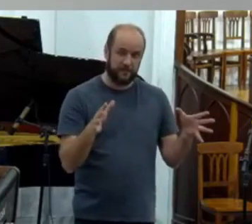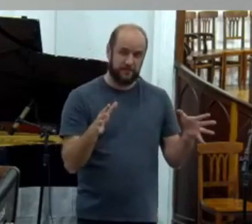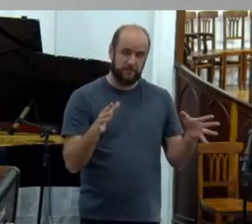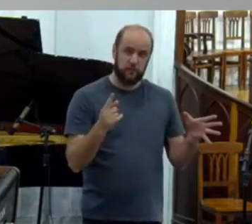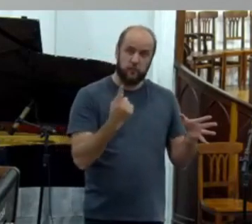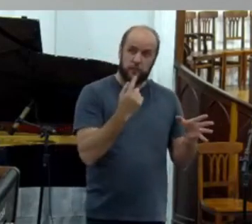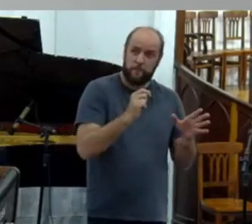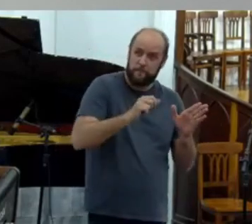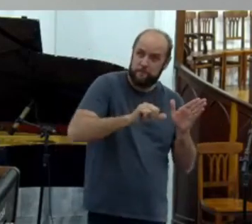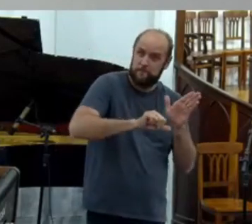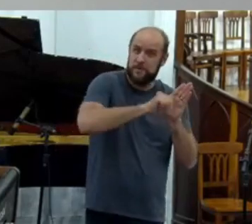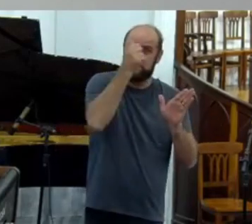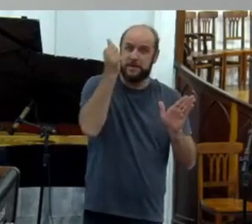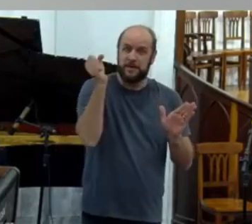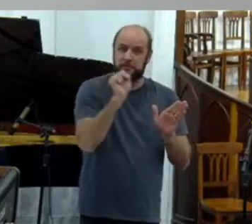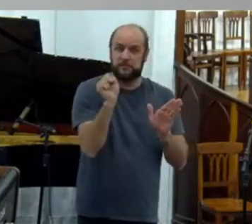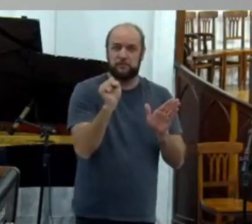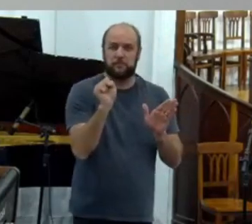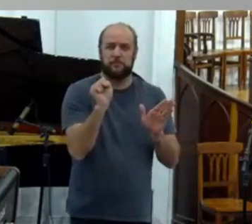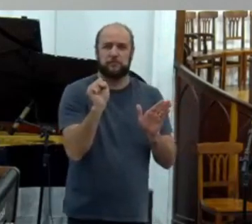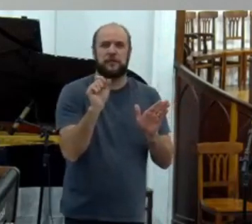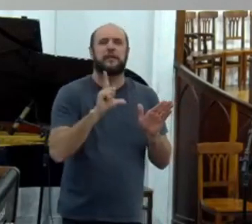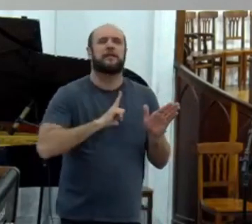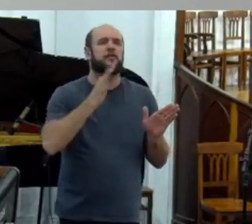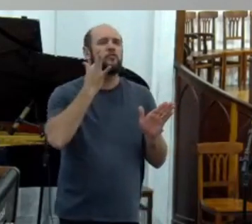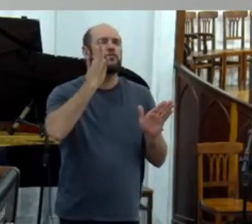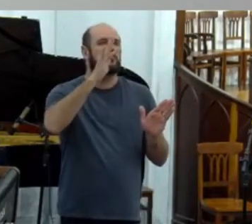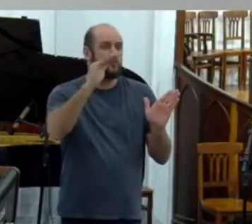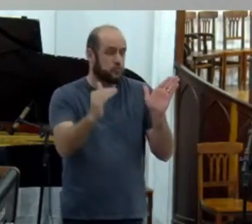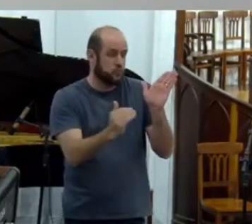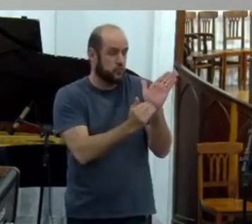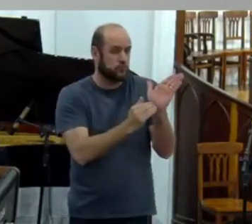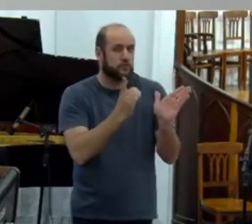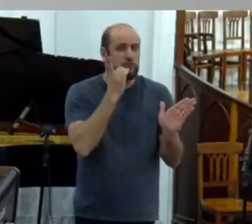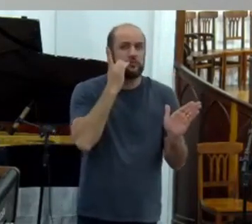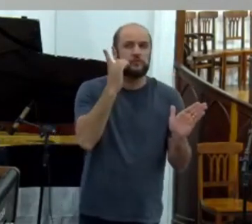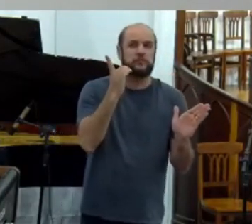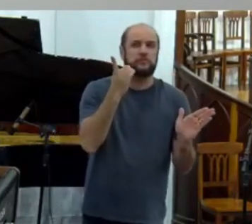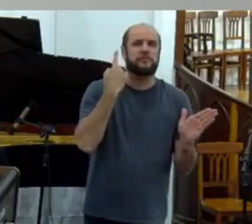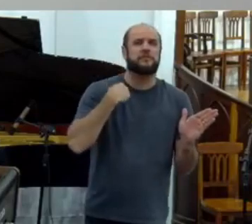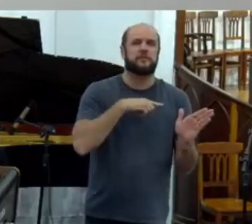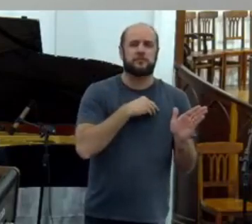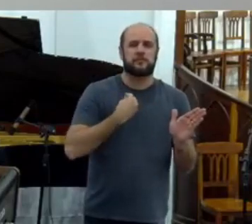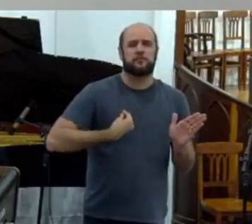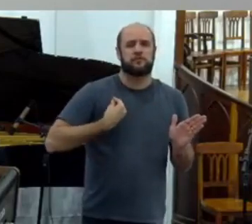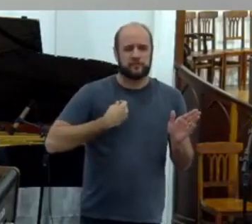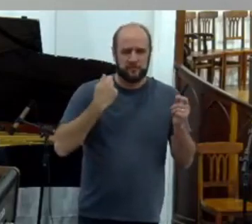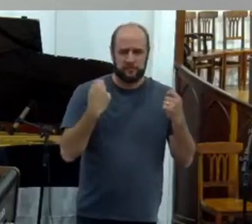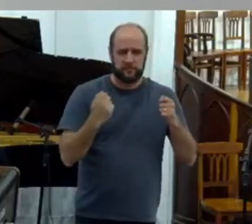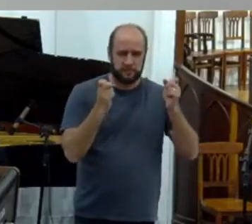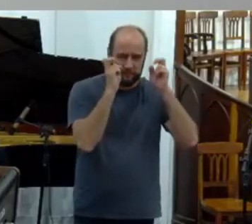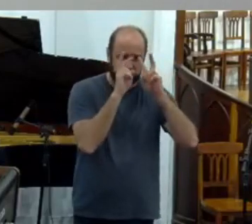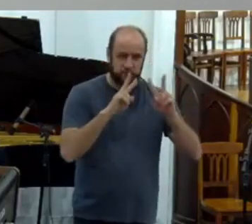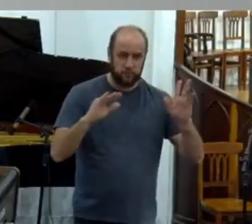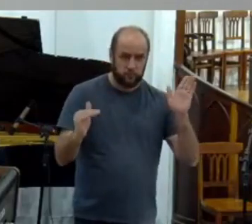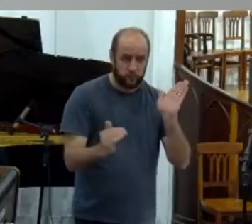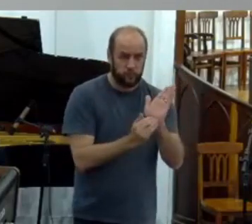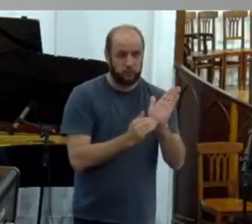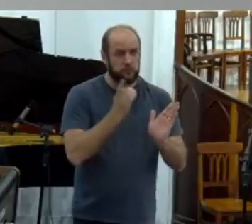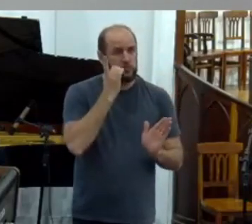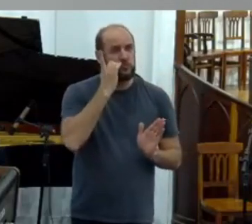segundo. Por isso há um último dia. E por isso nossa vida tem que ser colocada na perspectiva deste último